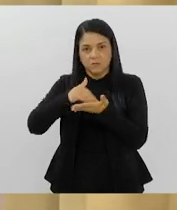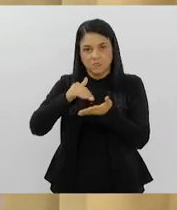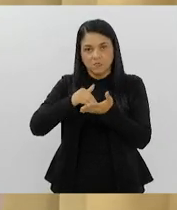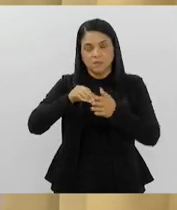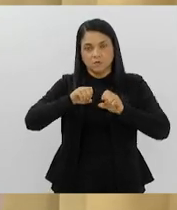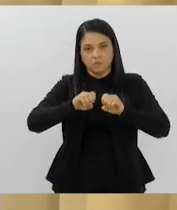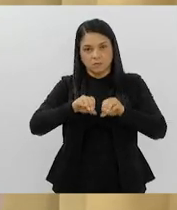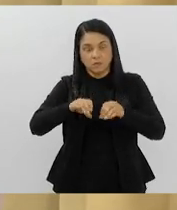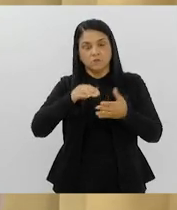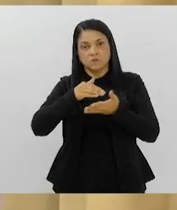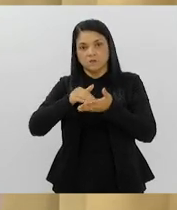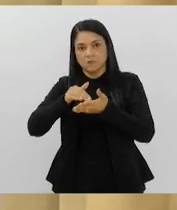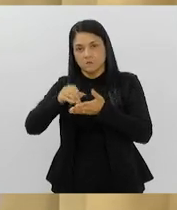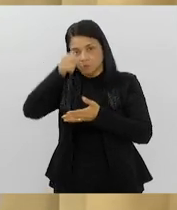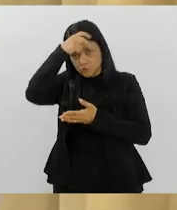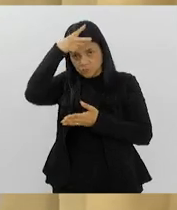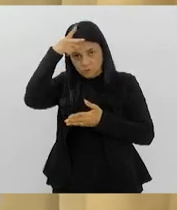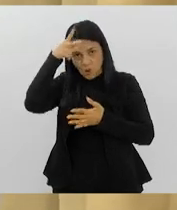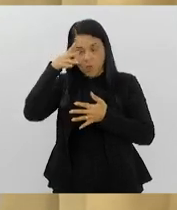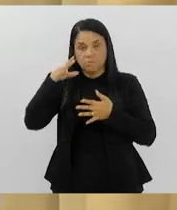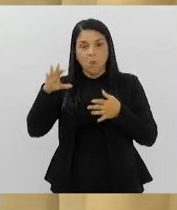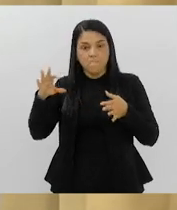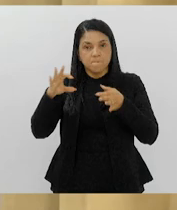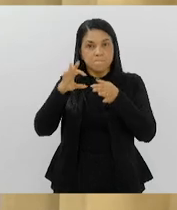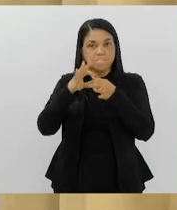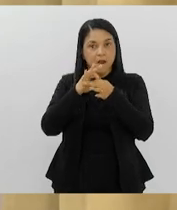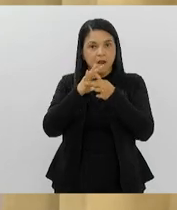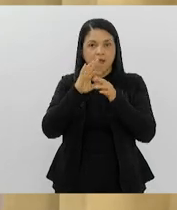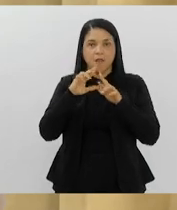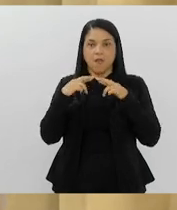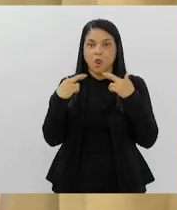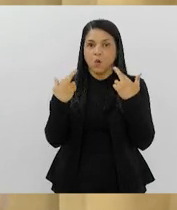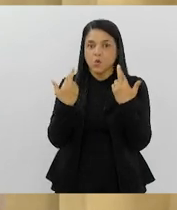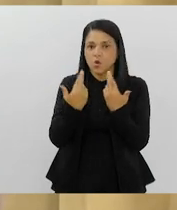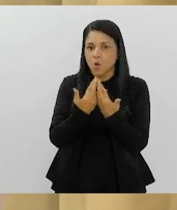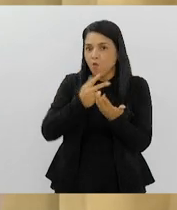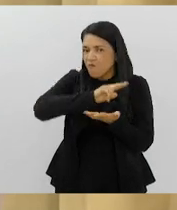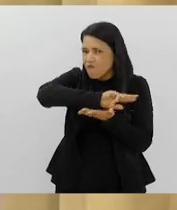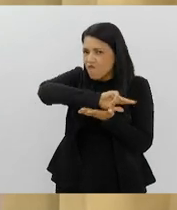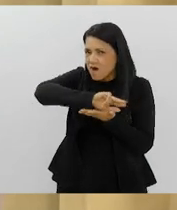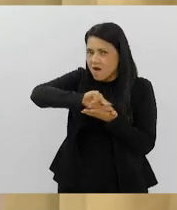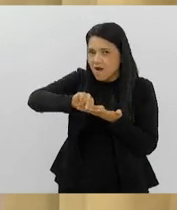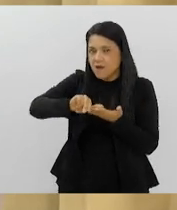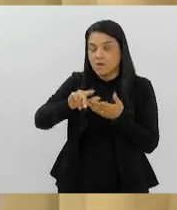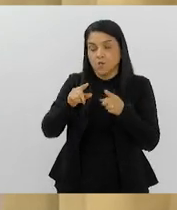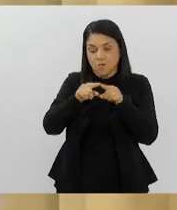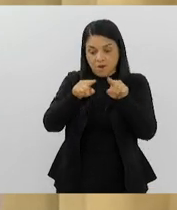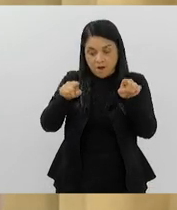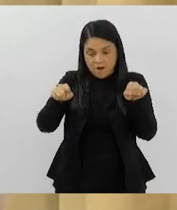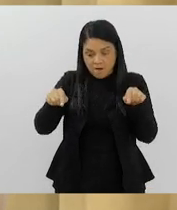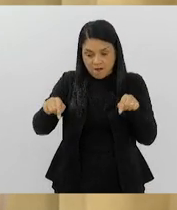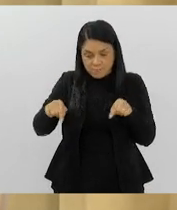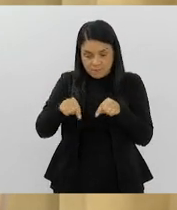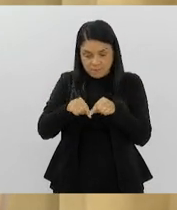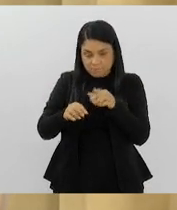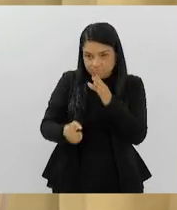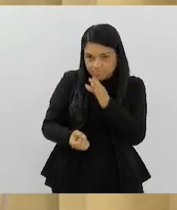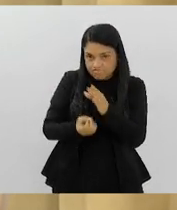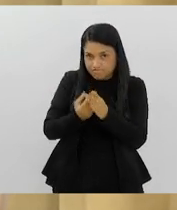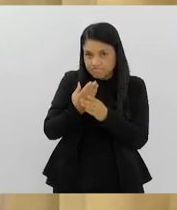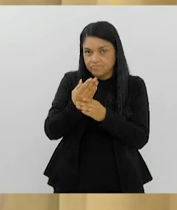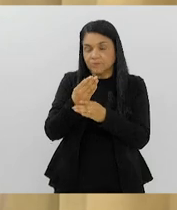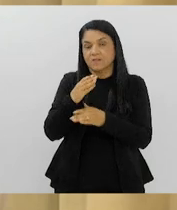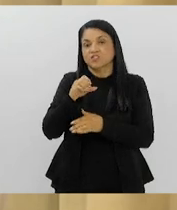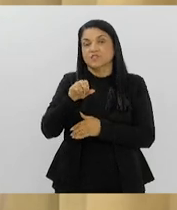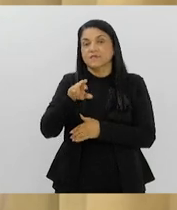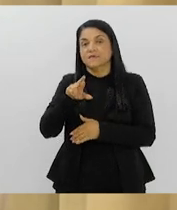uma rede... Né? Isso, é montado um gabinete de crise, bem lembrado, é montado um gabinete